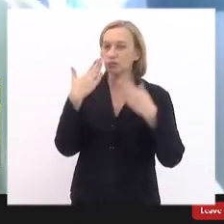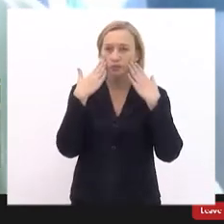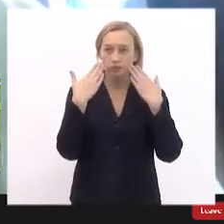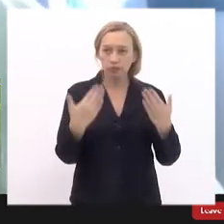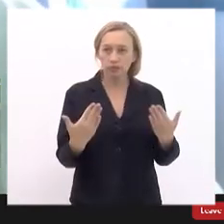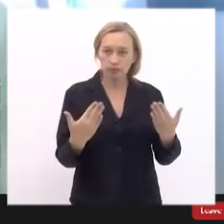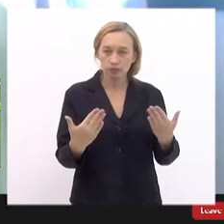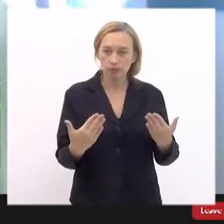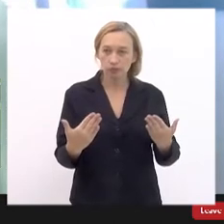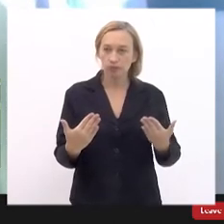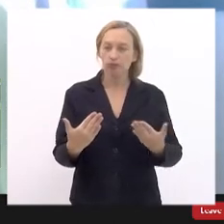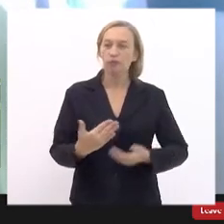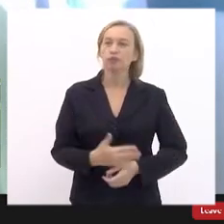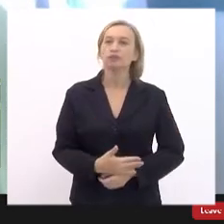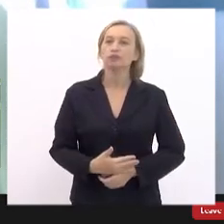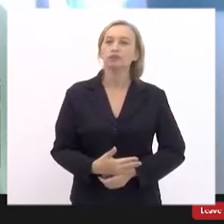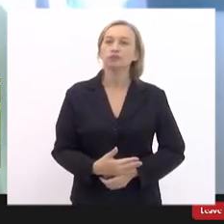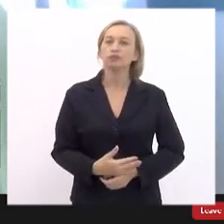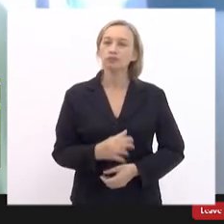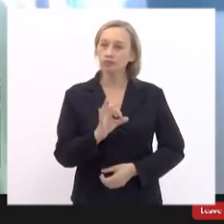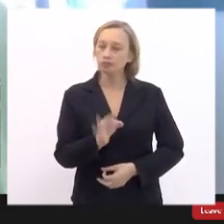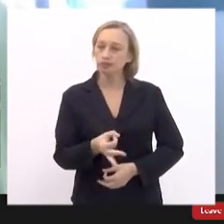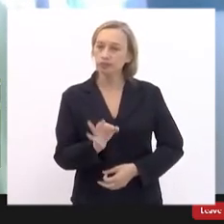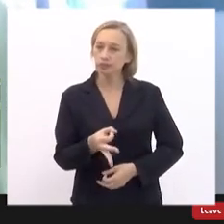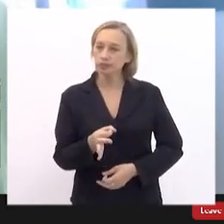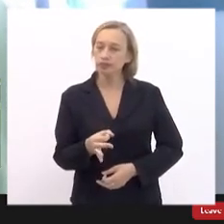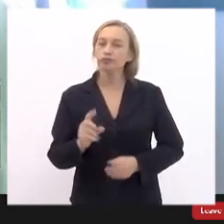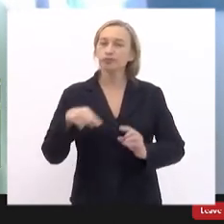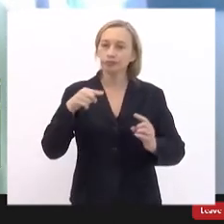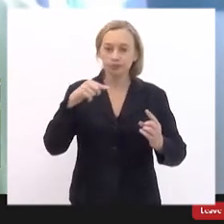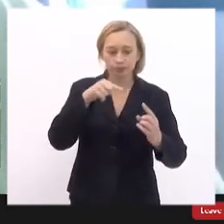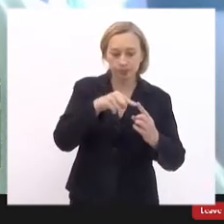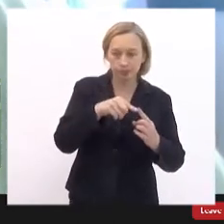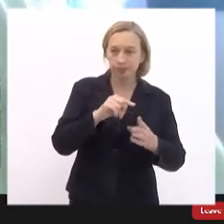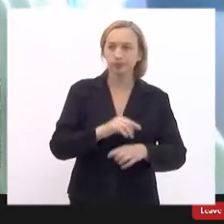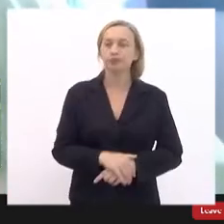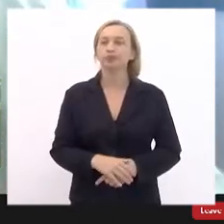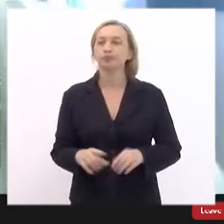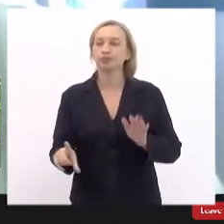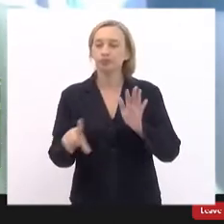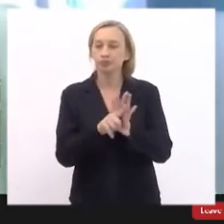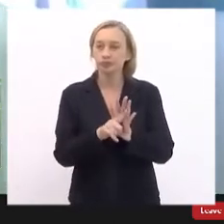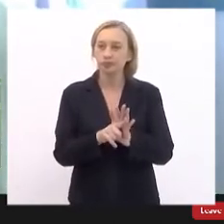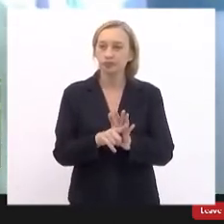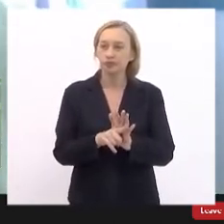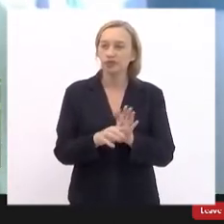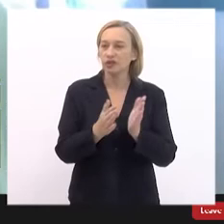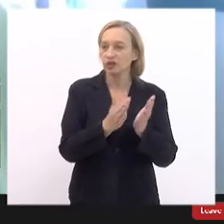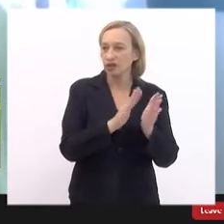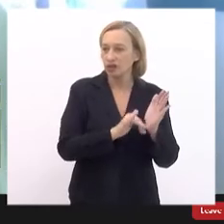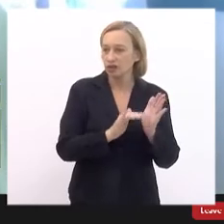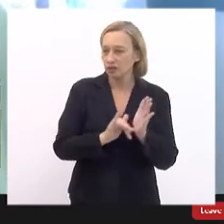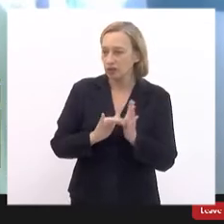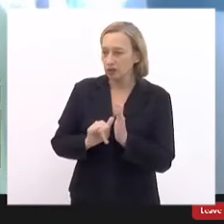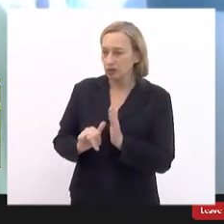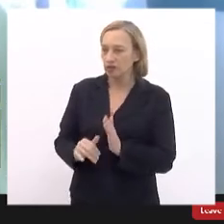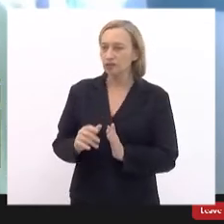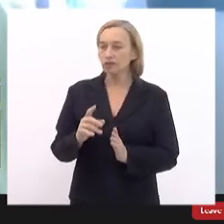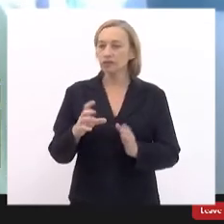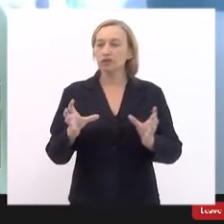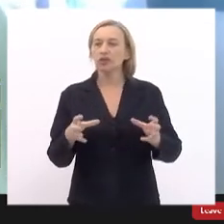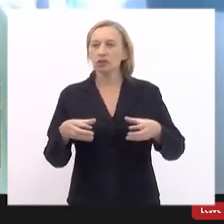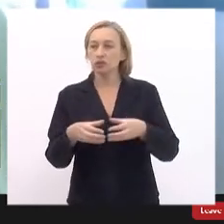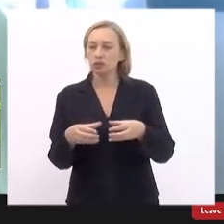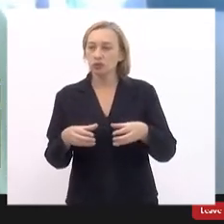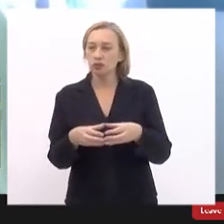de forma bem sintética e objetiva. A lei que tira os gastos das cooperativas,